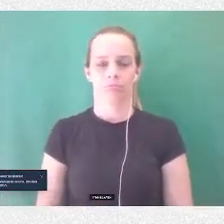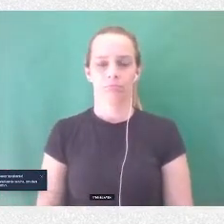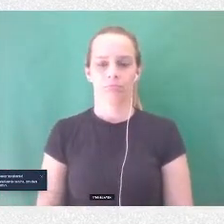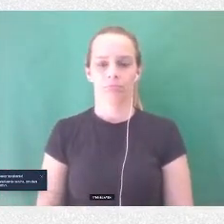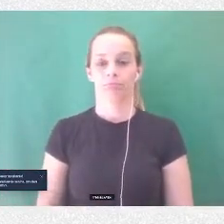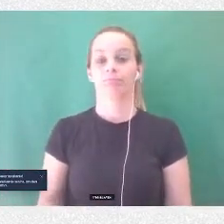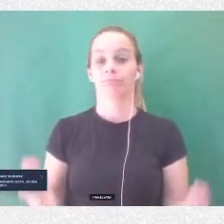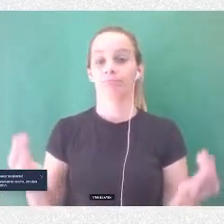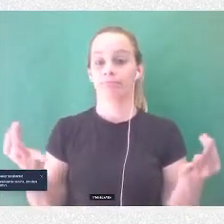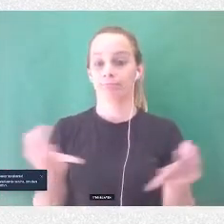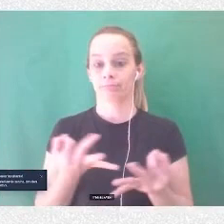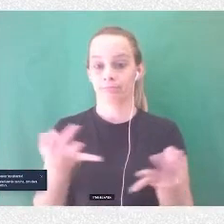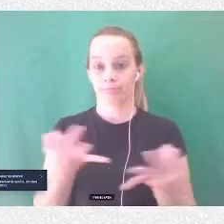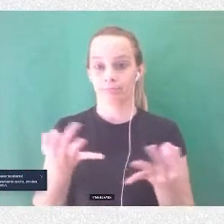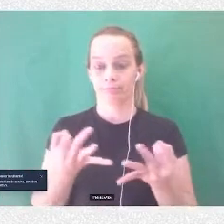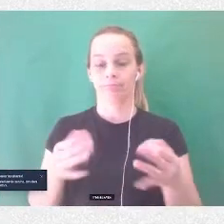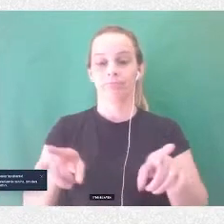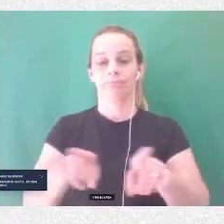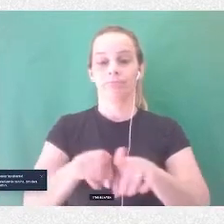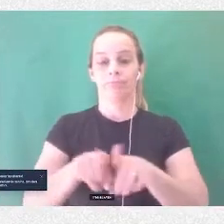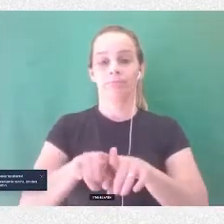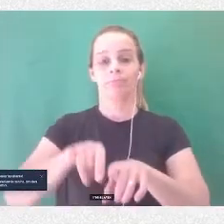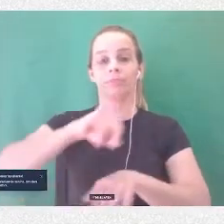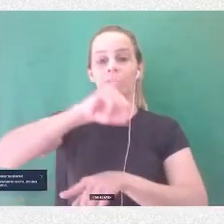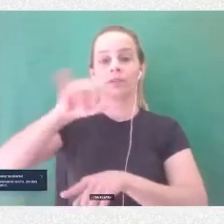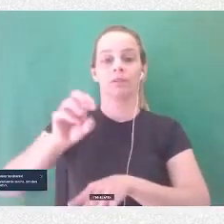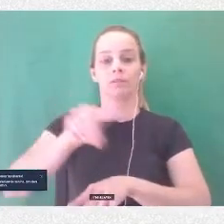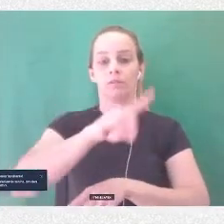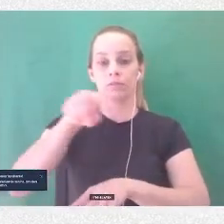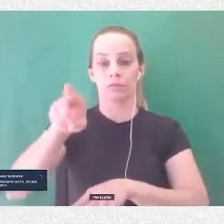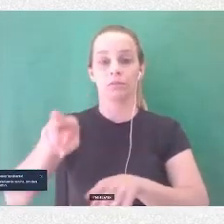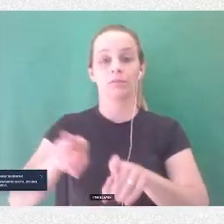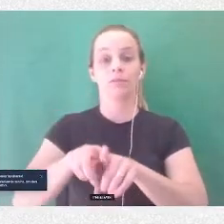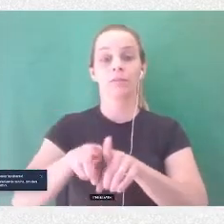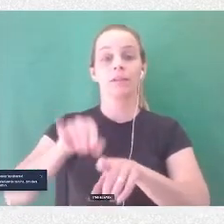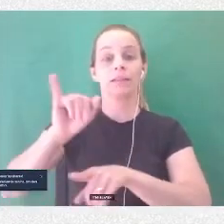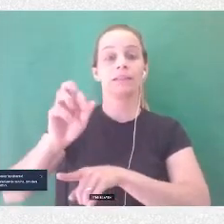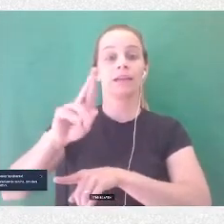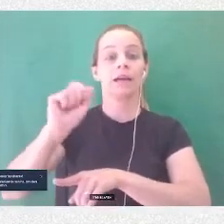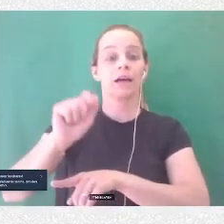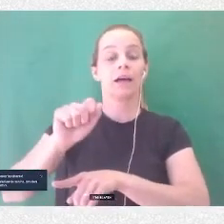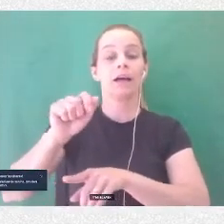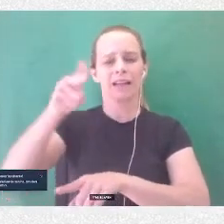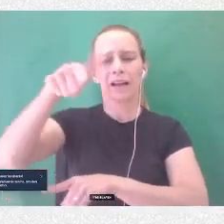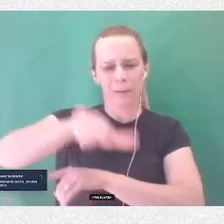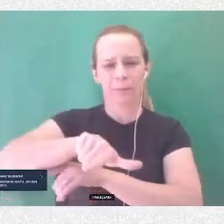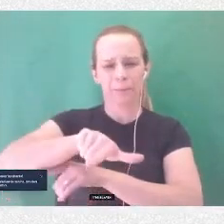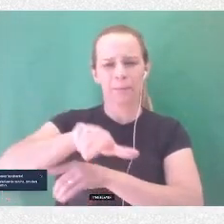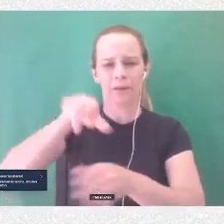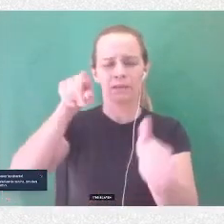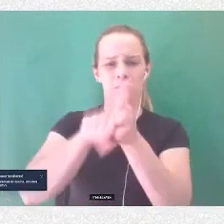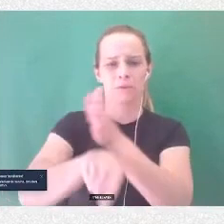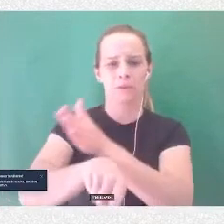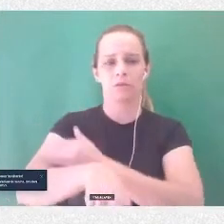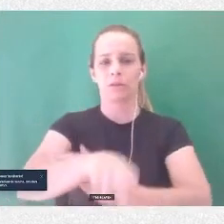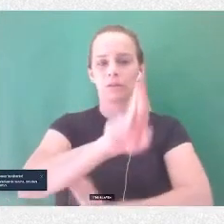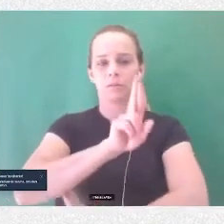Perfeito. João Cubas, eu pediria a gentileza, então, que a Yara repetisse a pergunta dela para que fosse respondida pelos